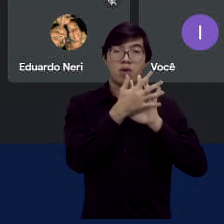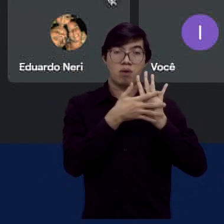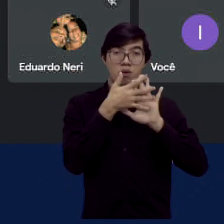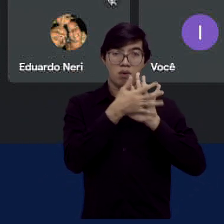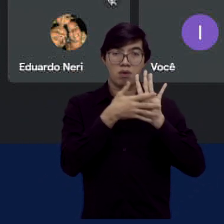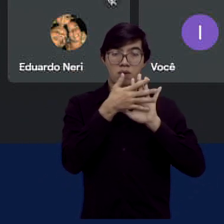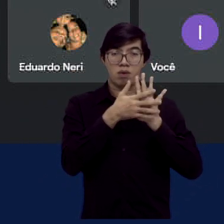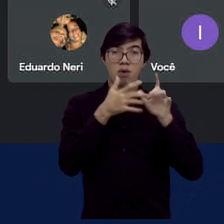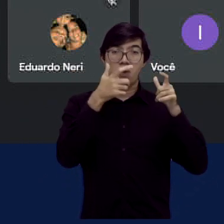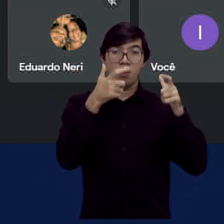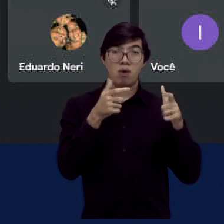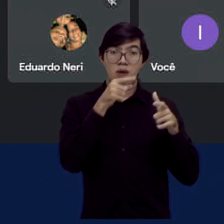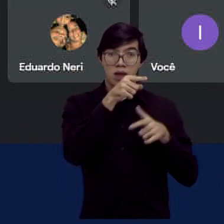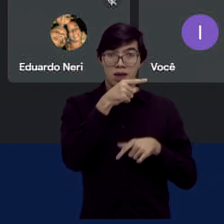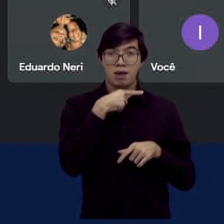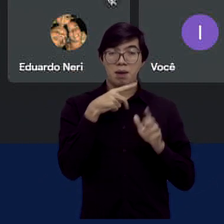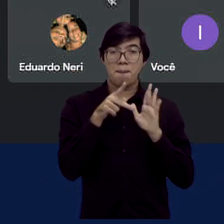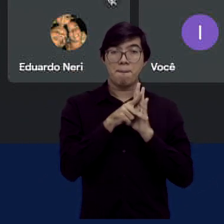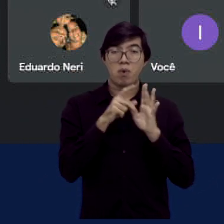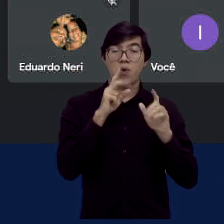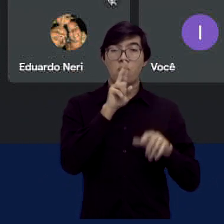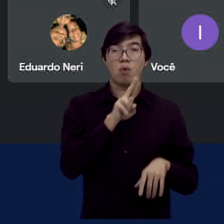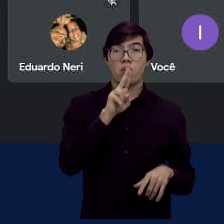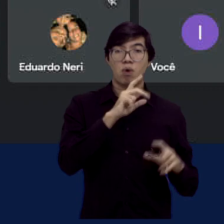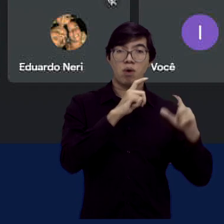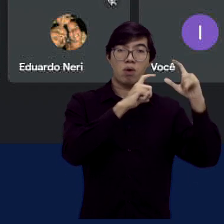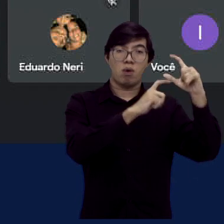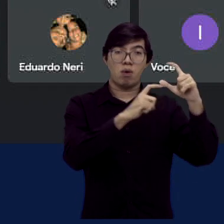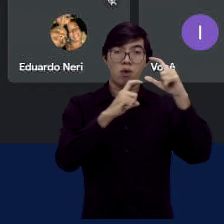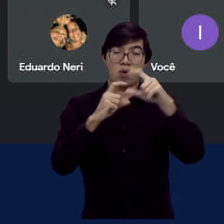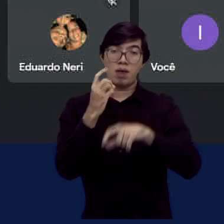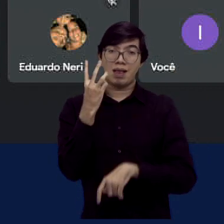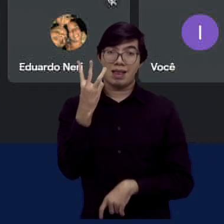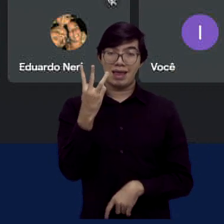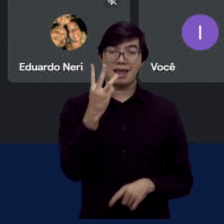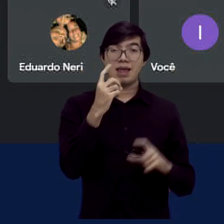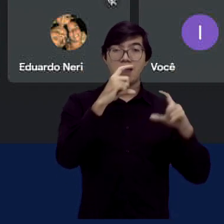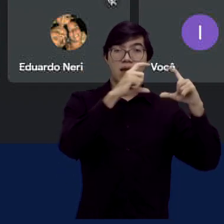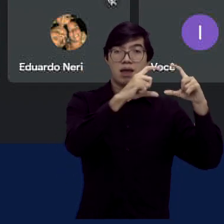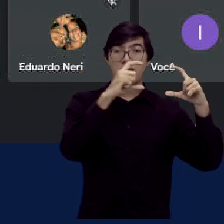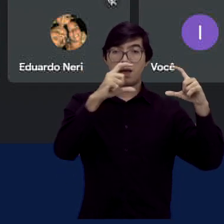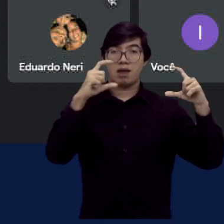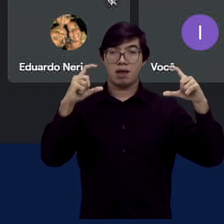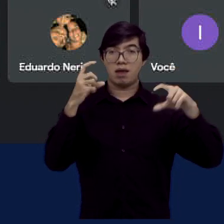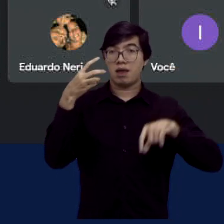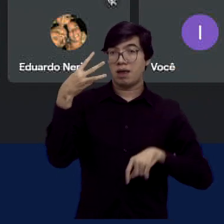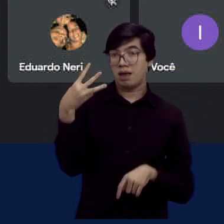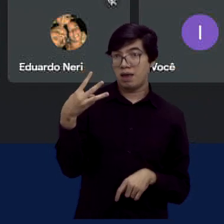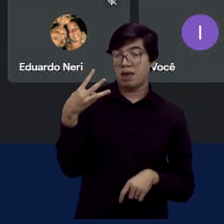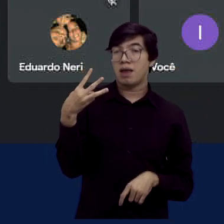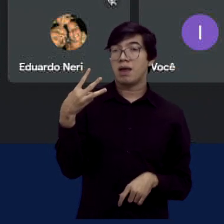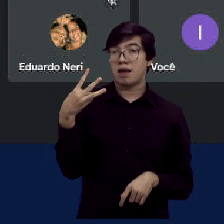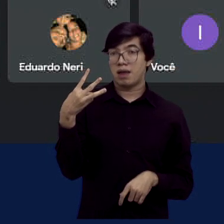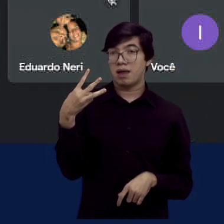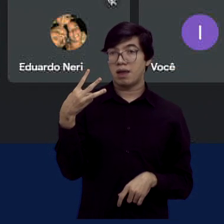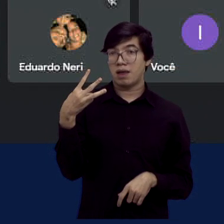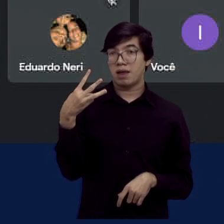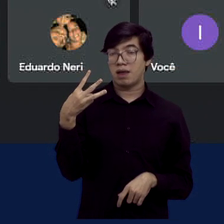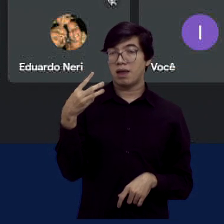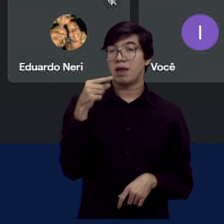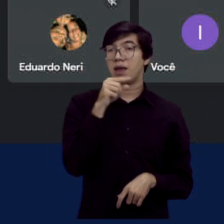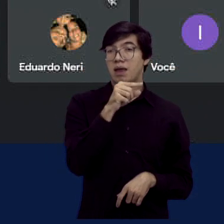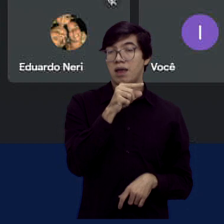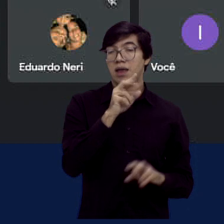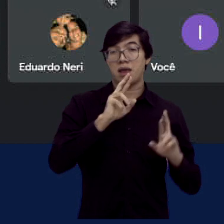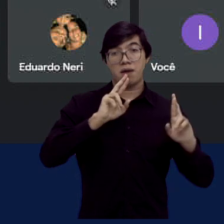quadros. A quantidade é relevante aí. Esses 3 quadros, eles pesam mais do que esse último. O